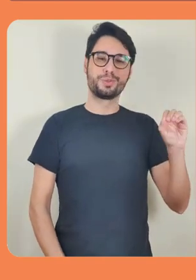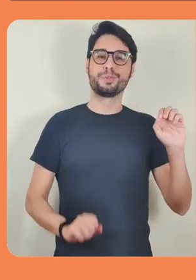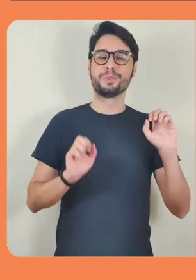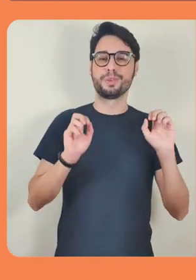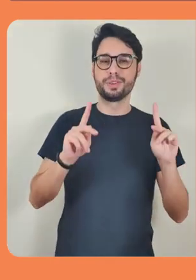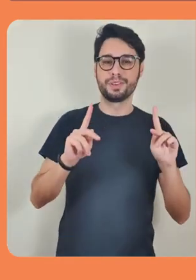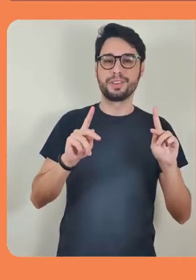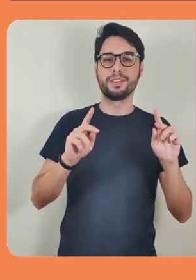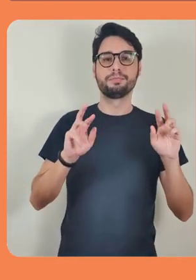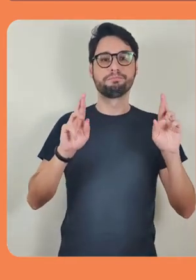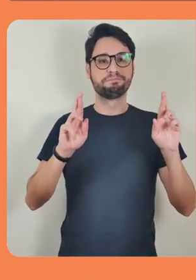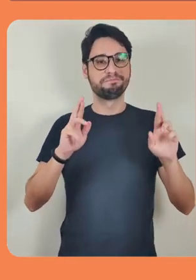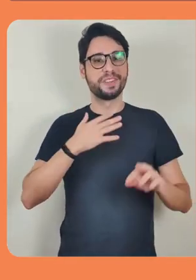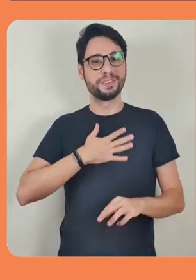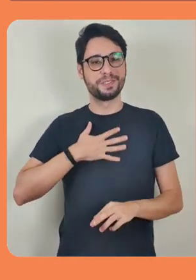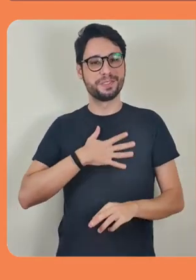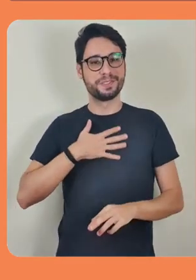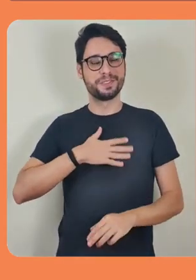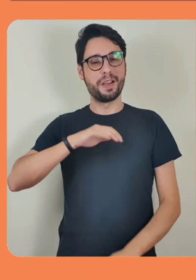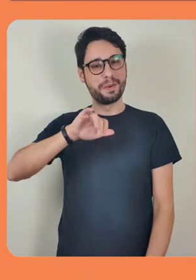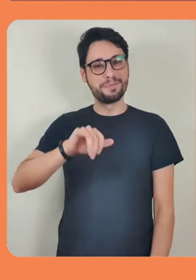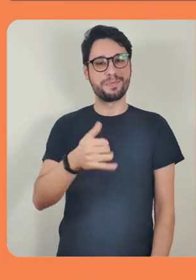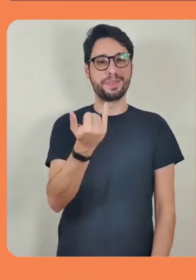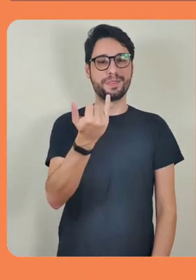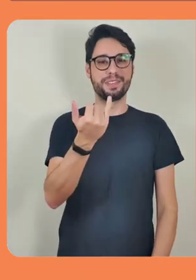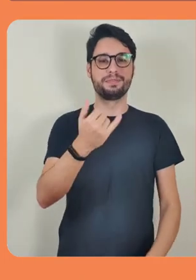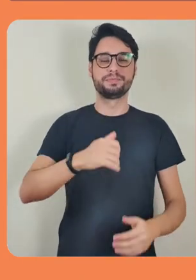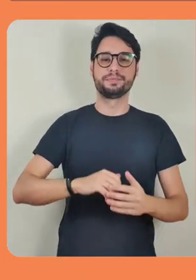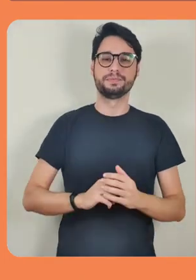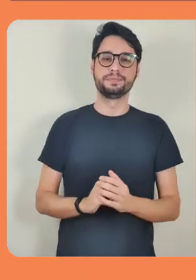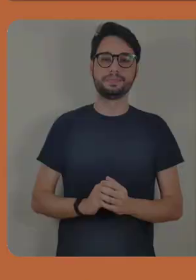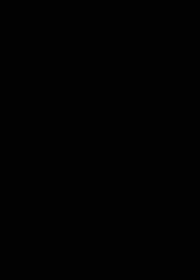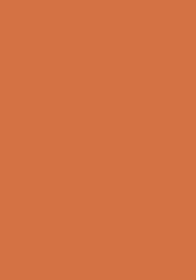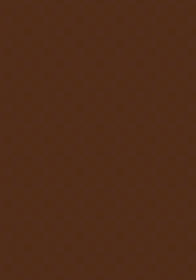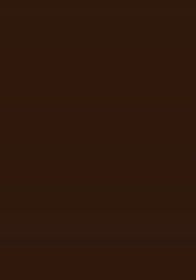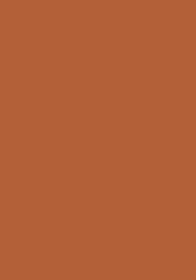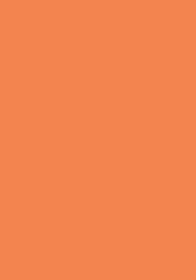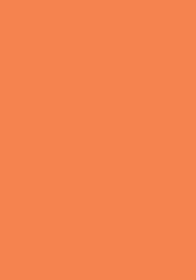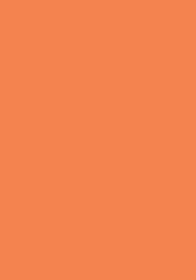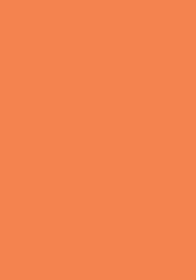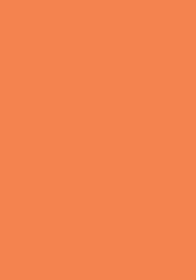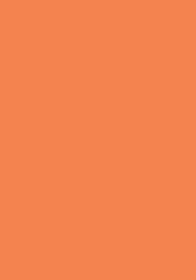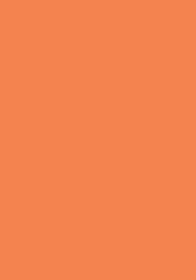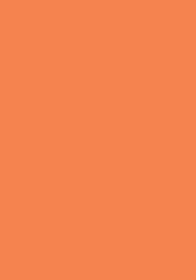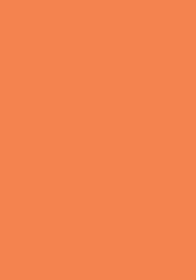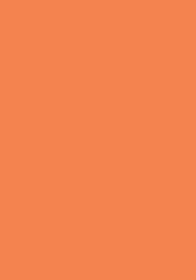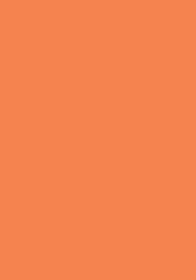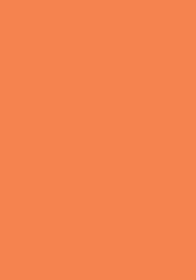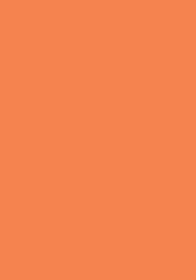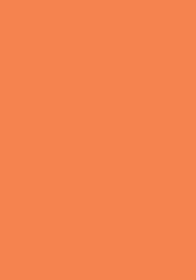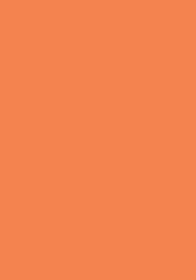tenham gostado aproveitem o recurso level up do mundo